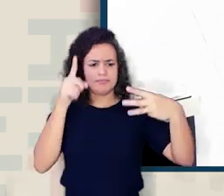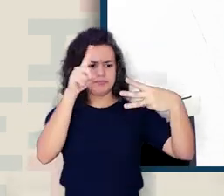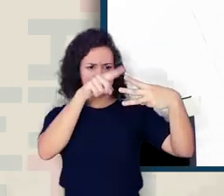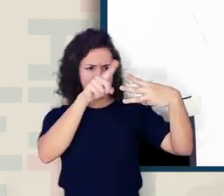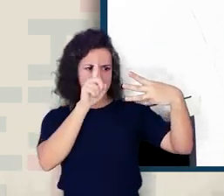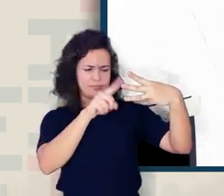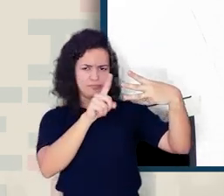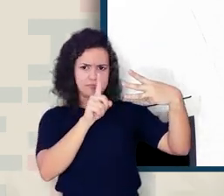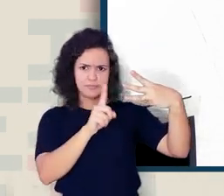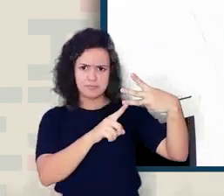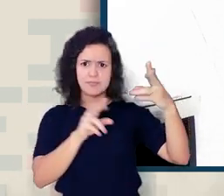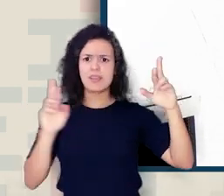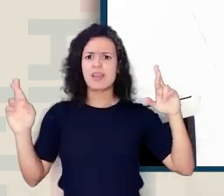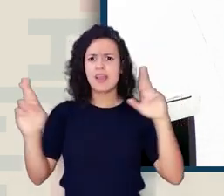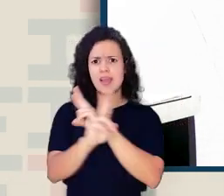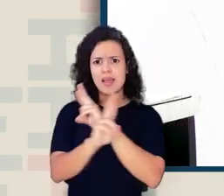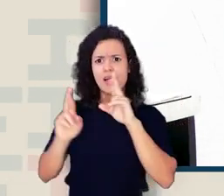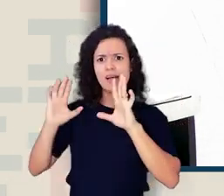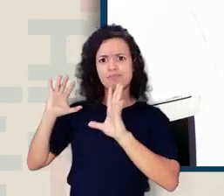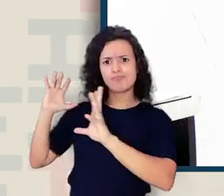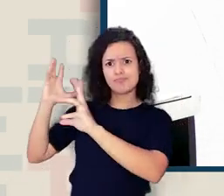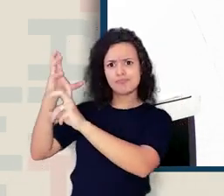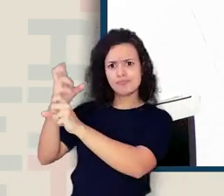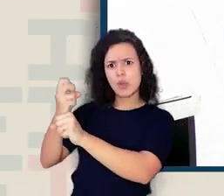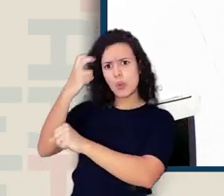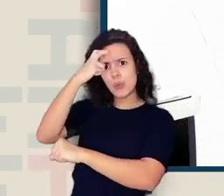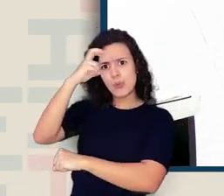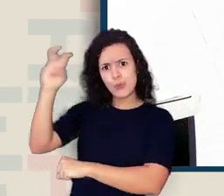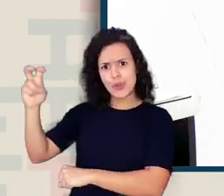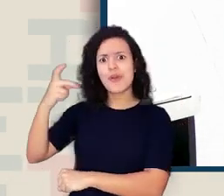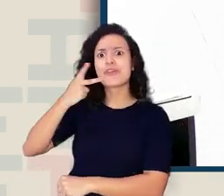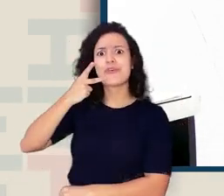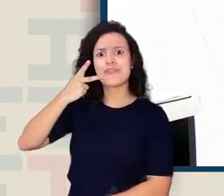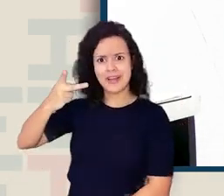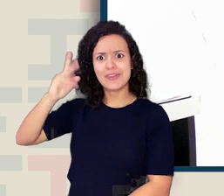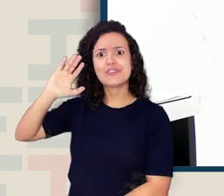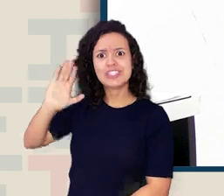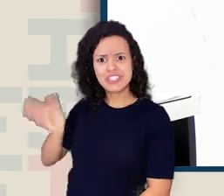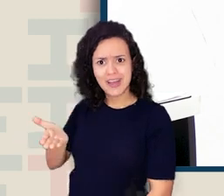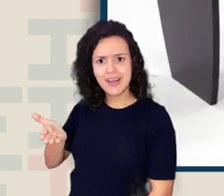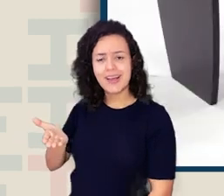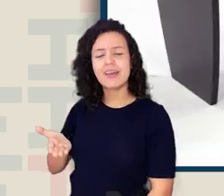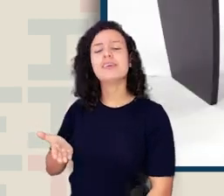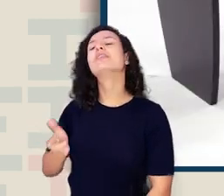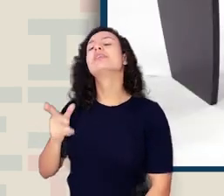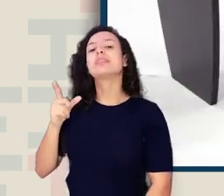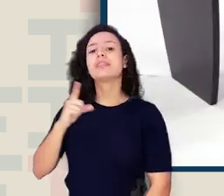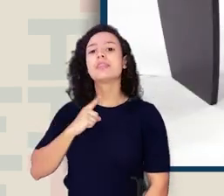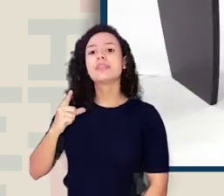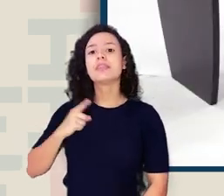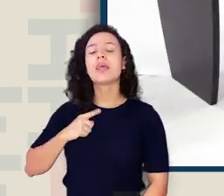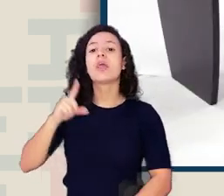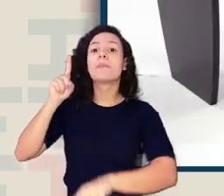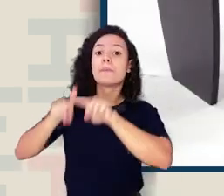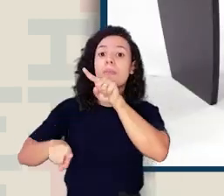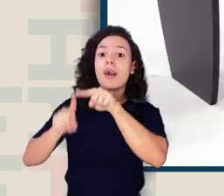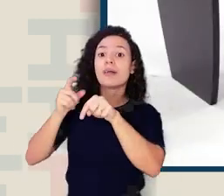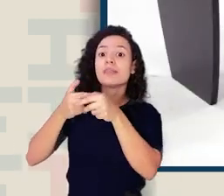poder falar dessa sistemática, aliado a todo esse legado cultural que eu conversei com vocês, eu vou estar